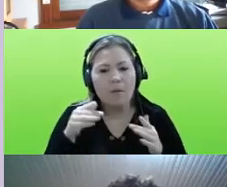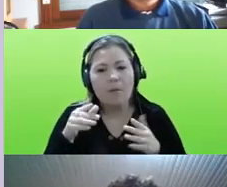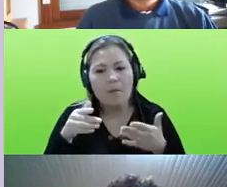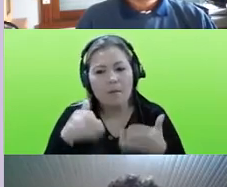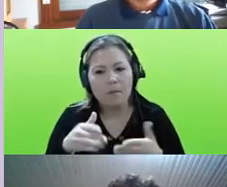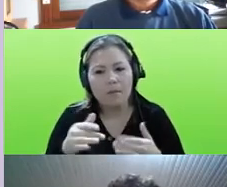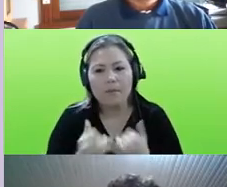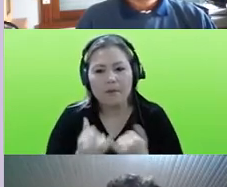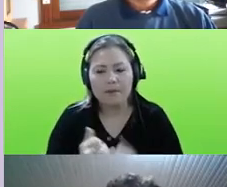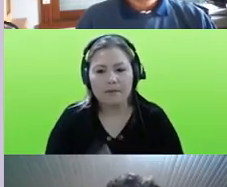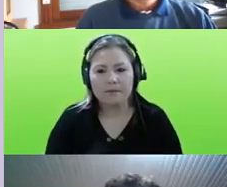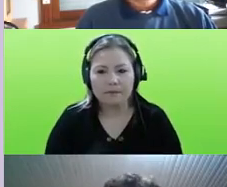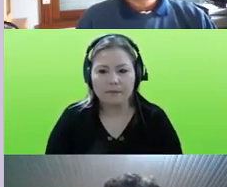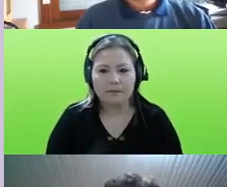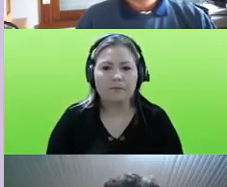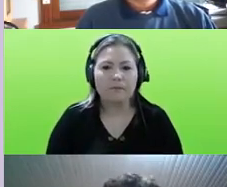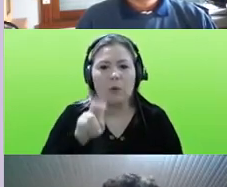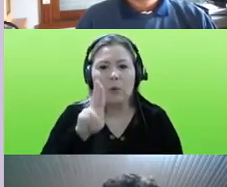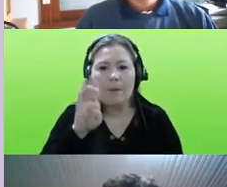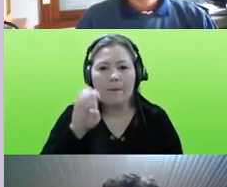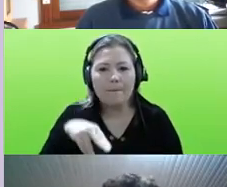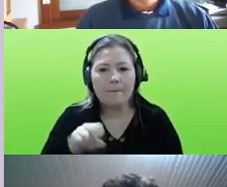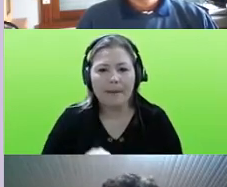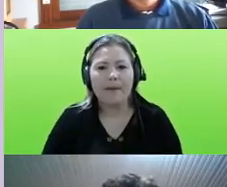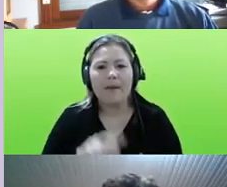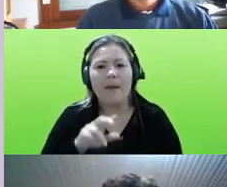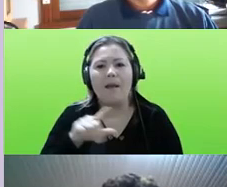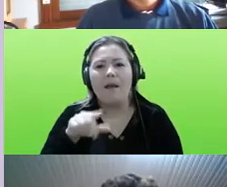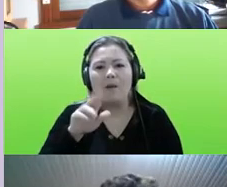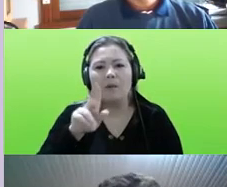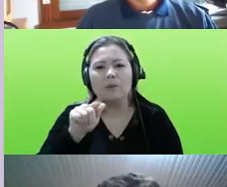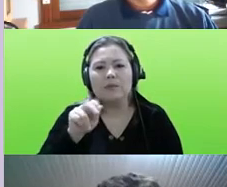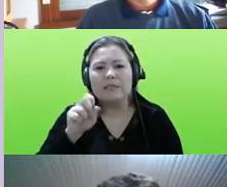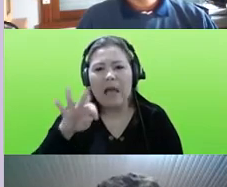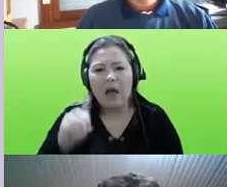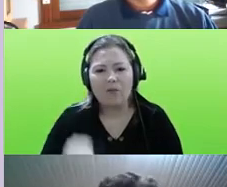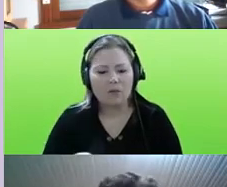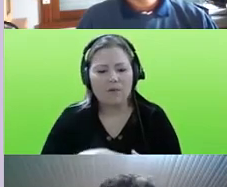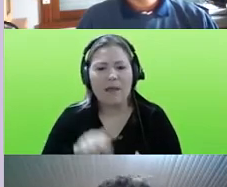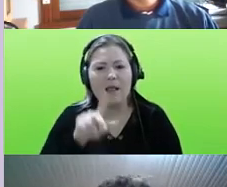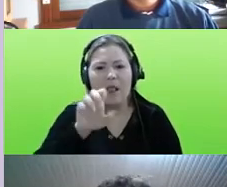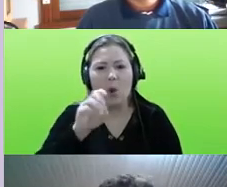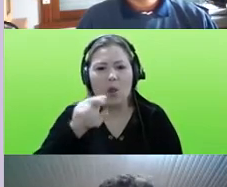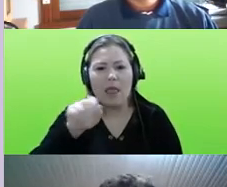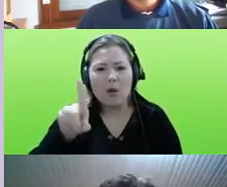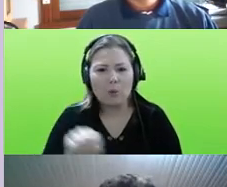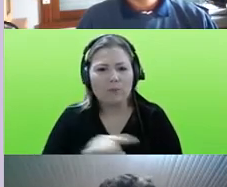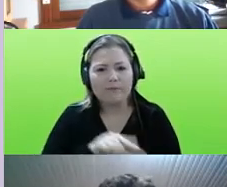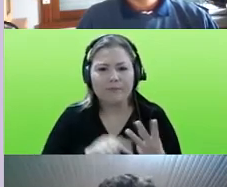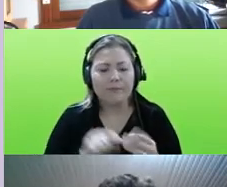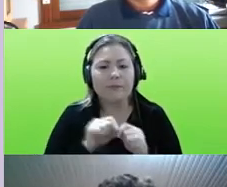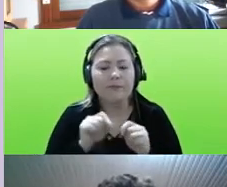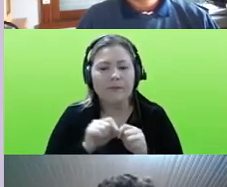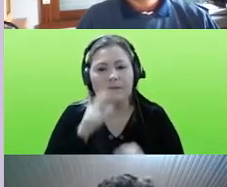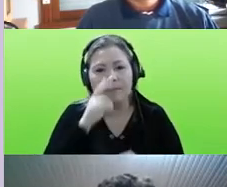exemplo, Rubem Alves, Gustavo Gutierrez e Leonardo Boff fizeram de Ernest